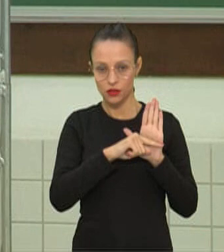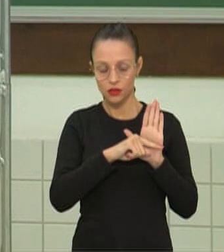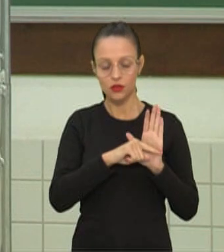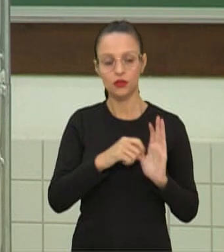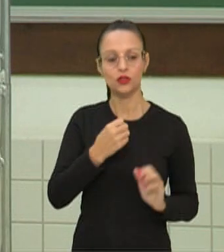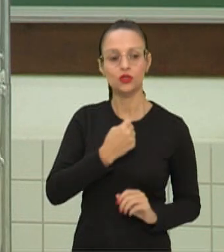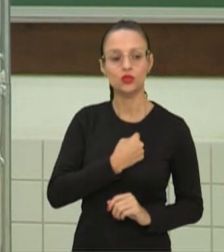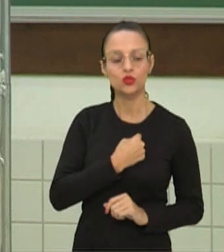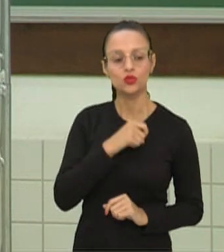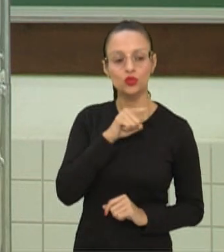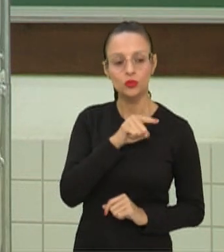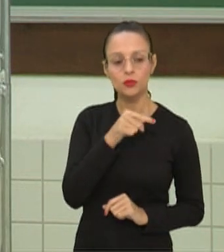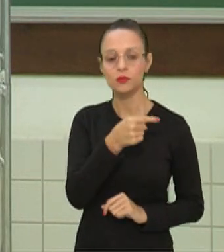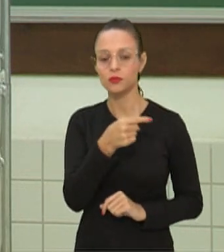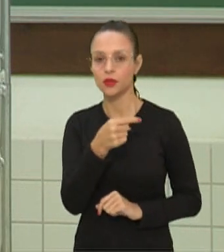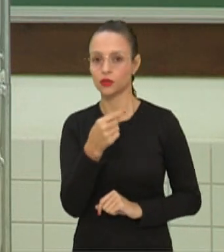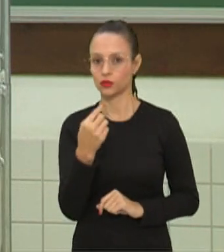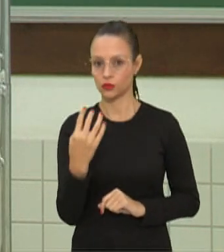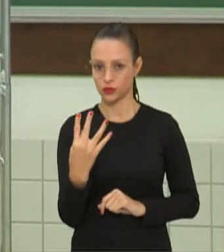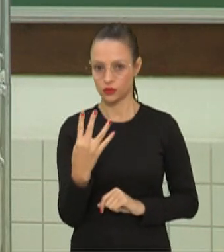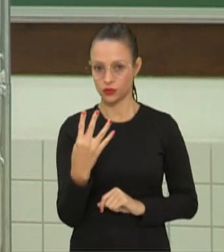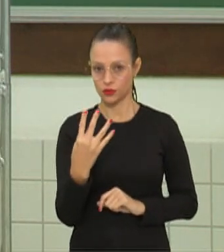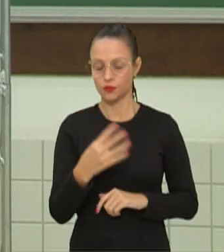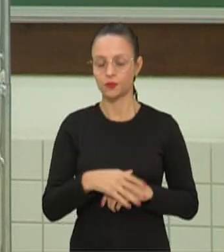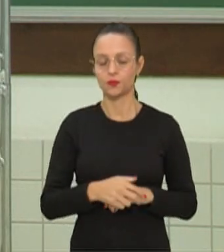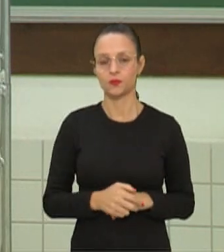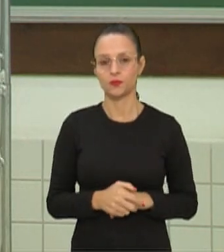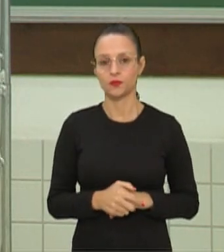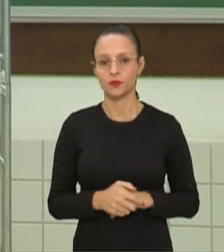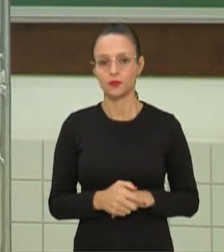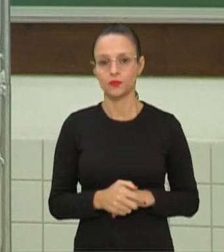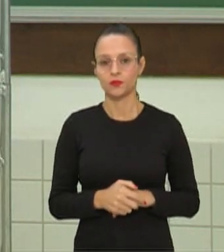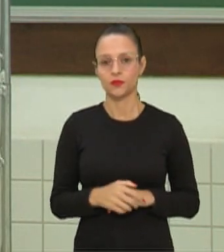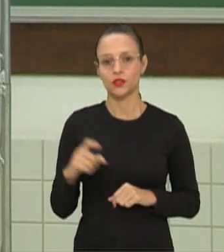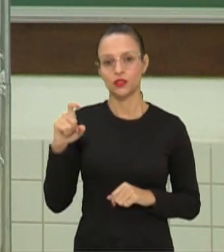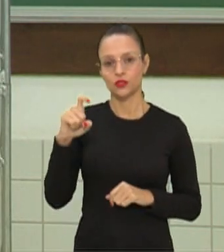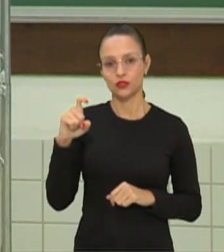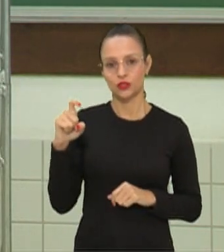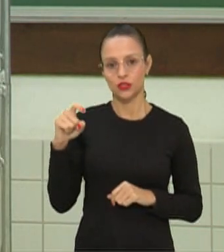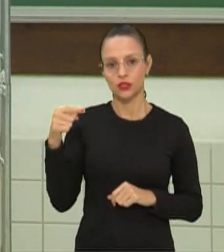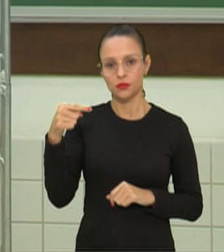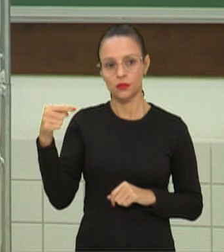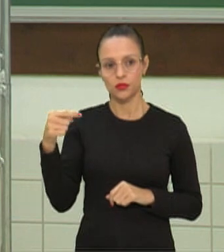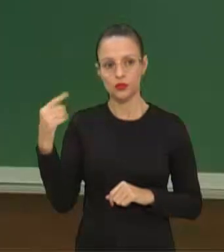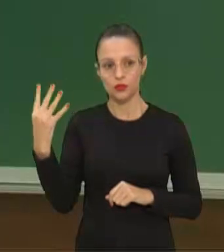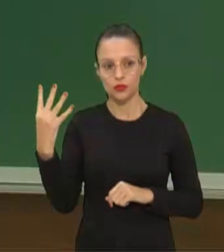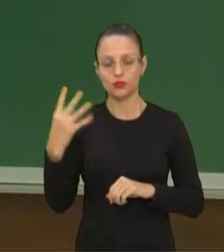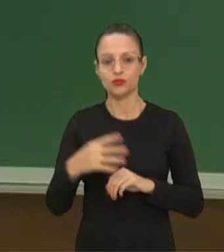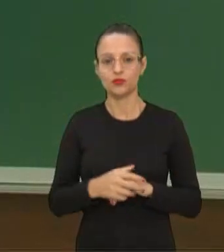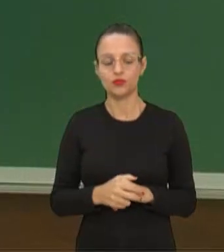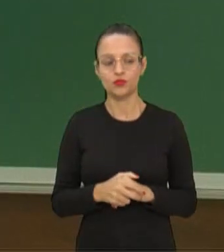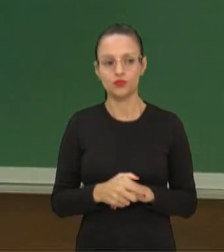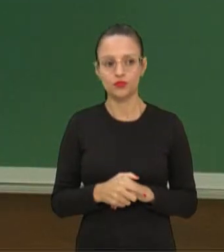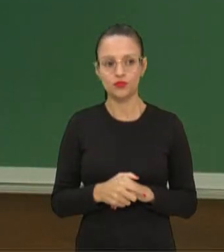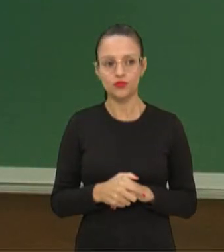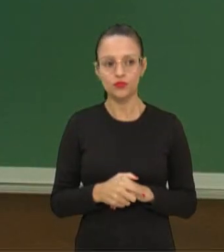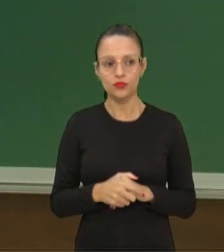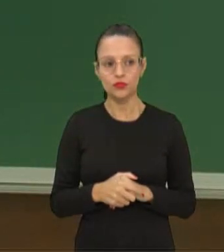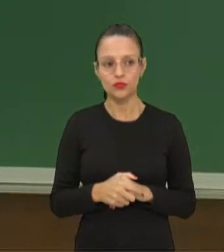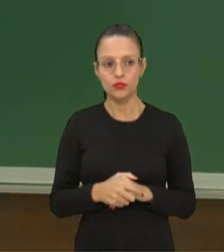4, eu quero saber o número menos 4. Então, x menos 4 é a terceira opção que eu tenho ali,